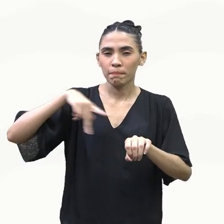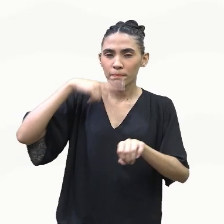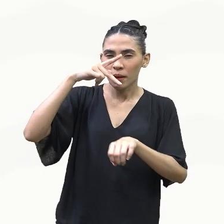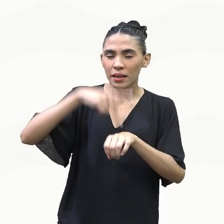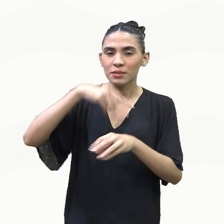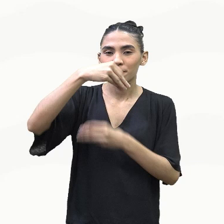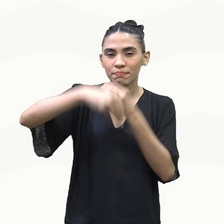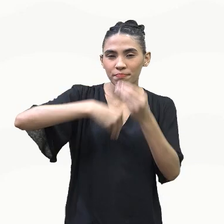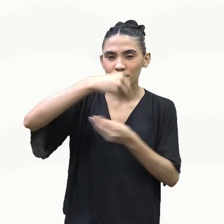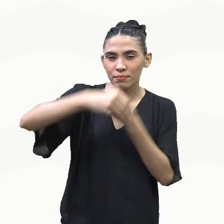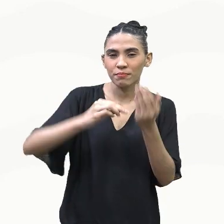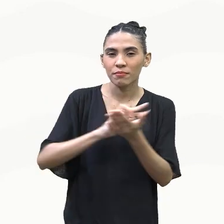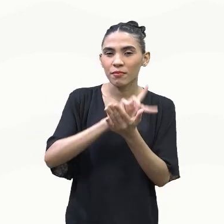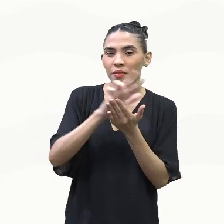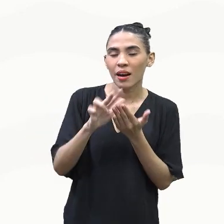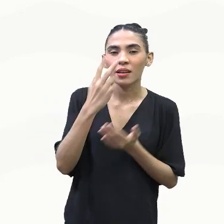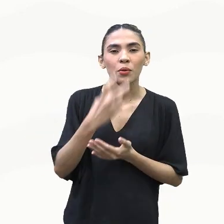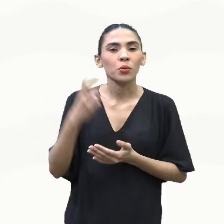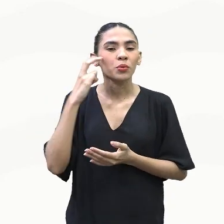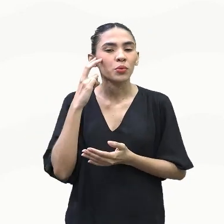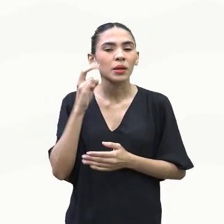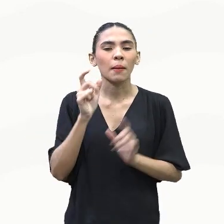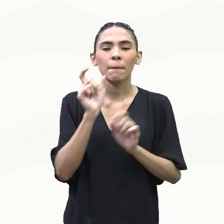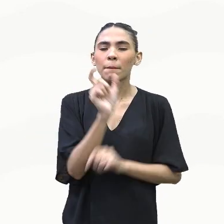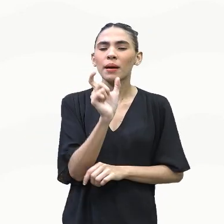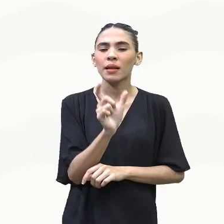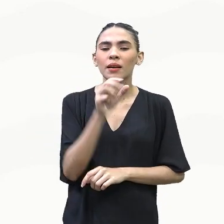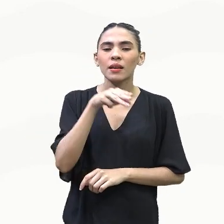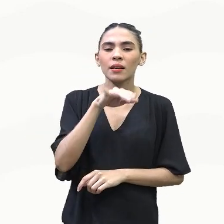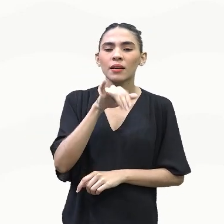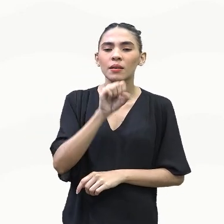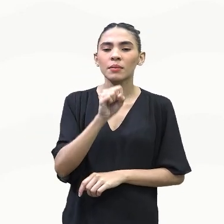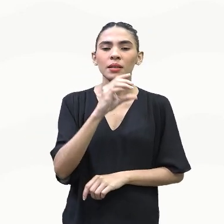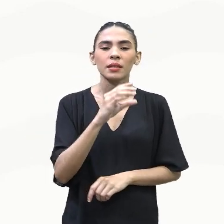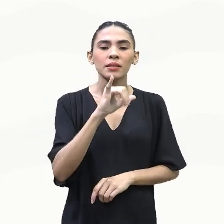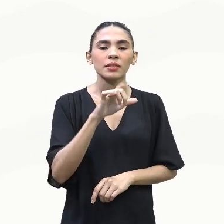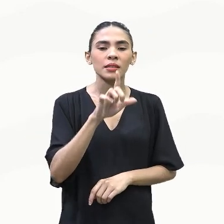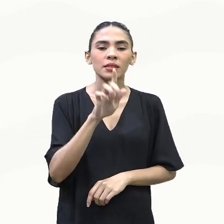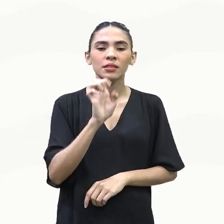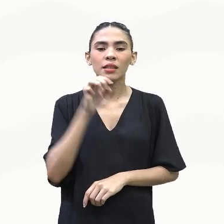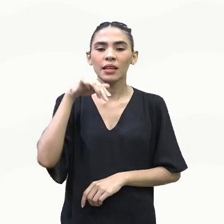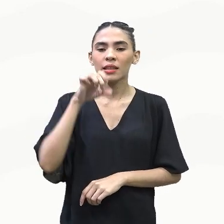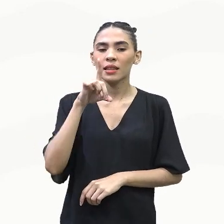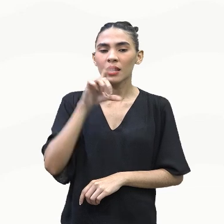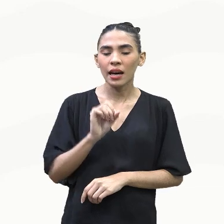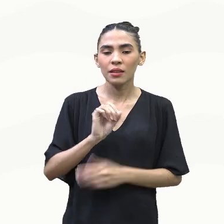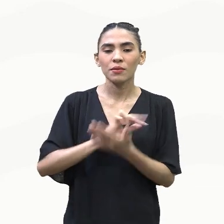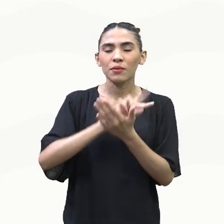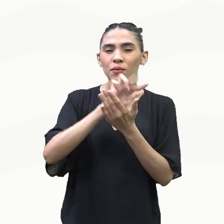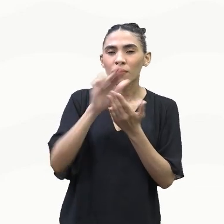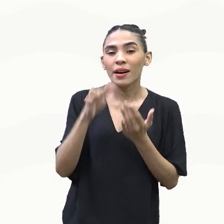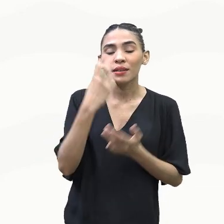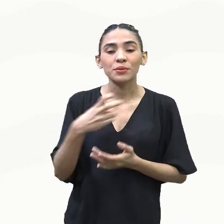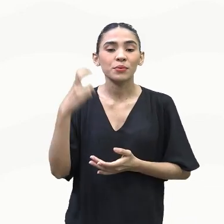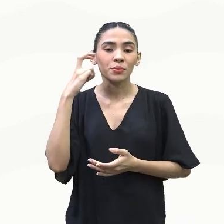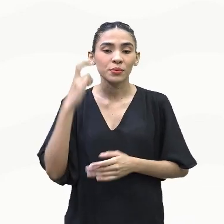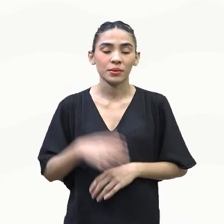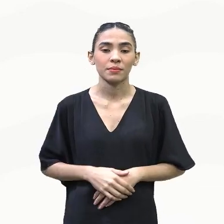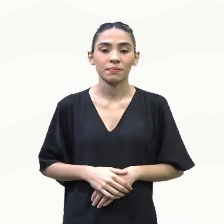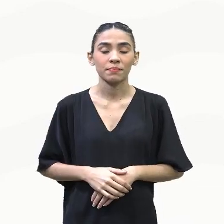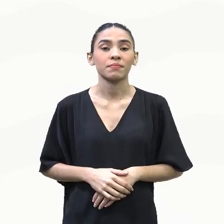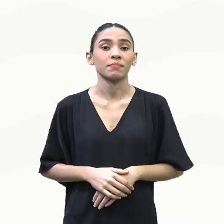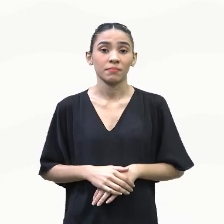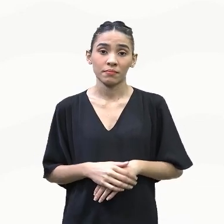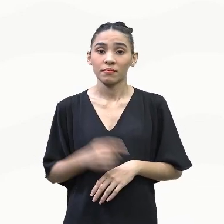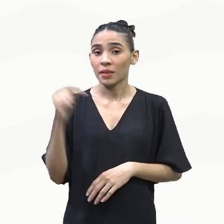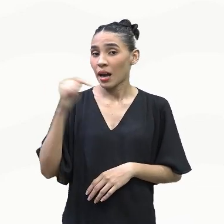país miscigenado. Que palavra é essa, né? Miscigenado. E com muitas culturas. Talvez aqui